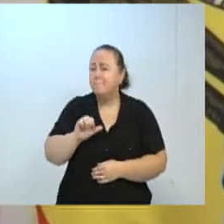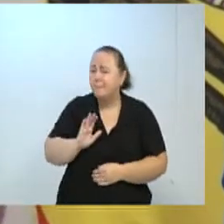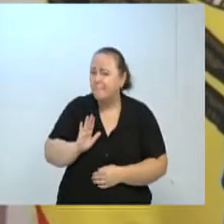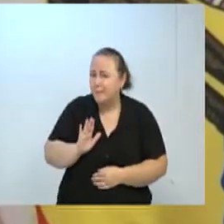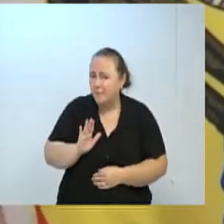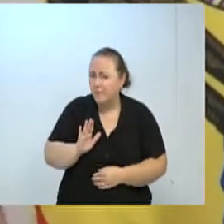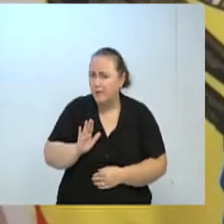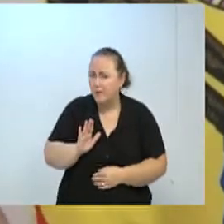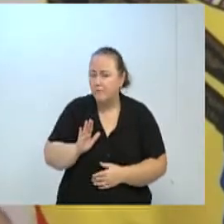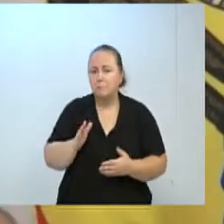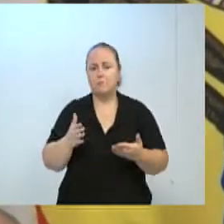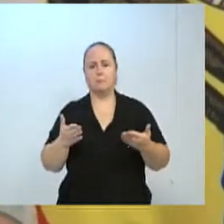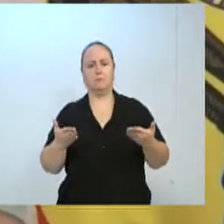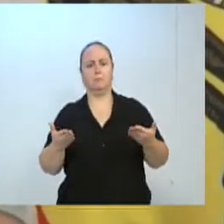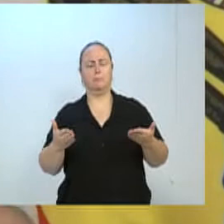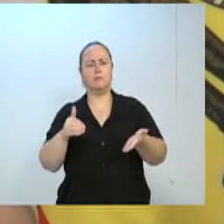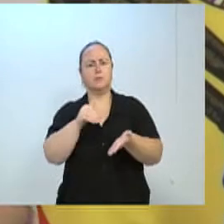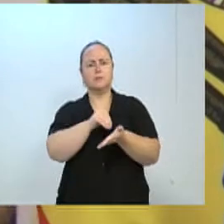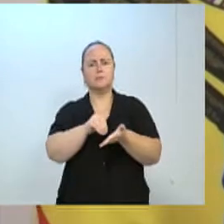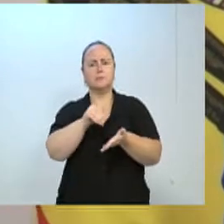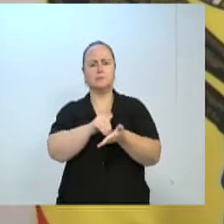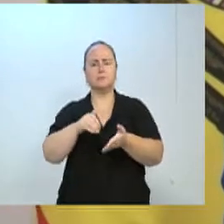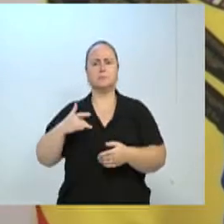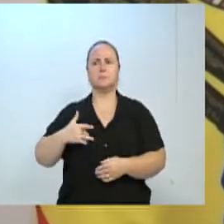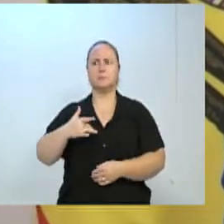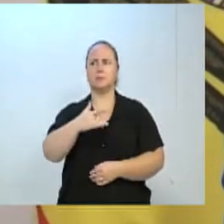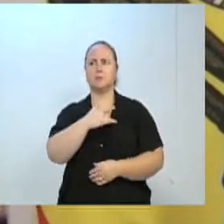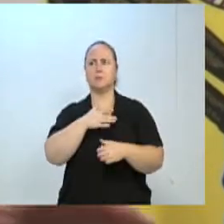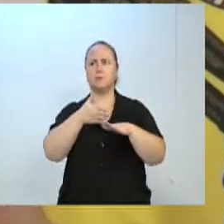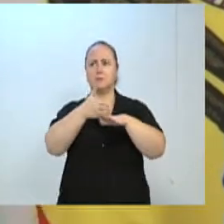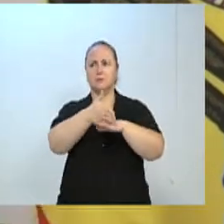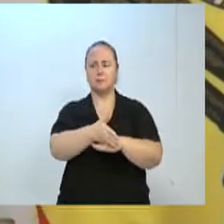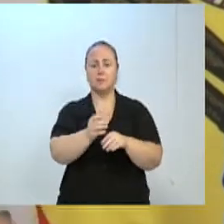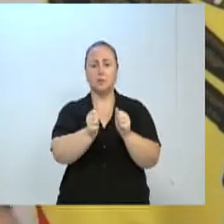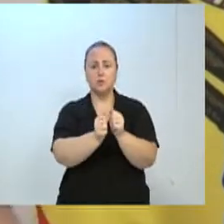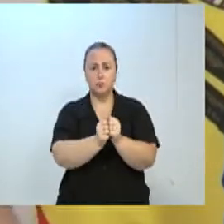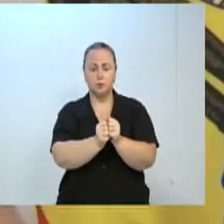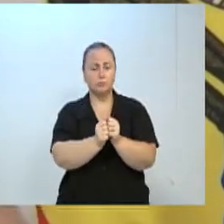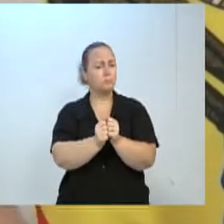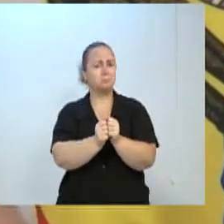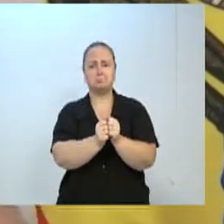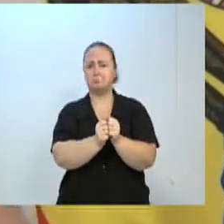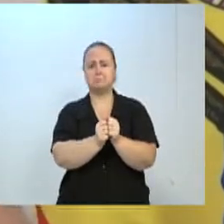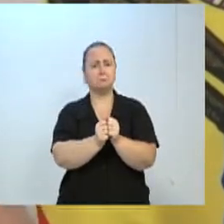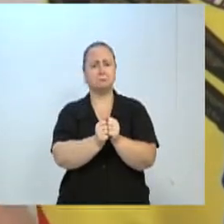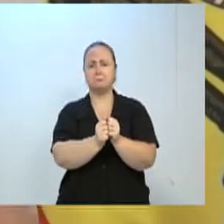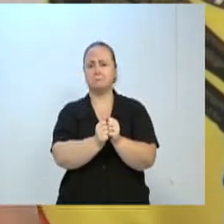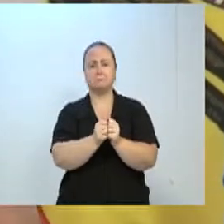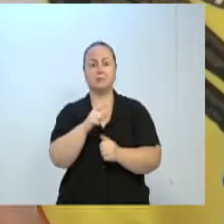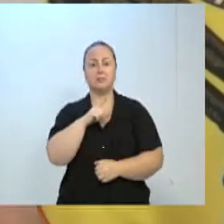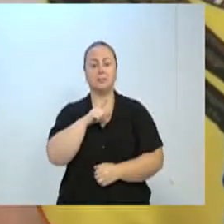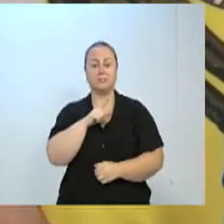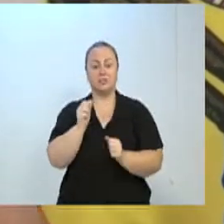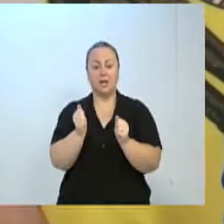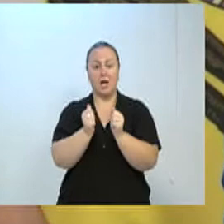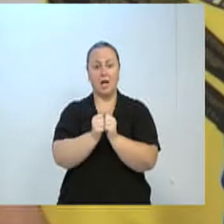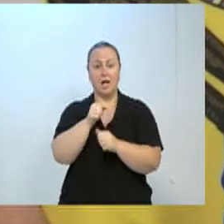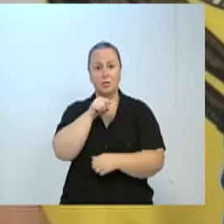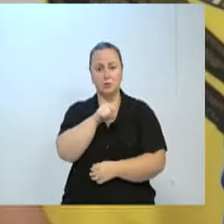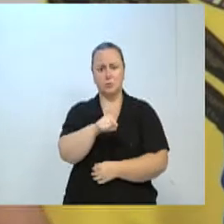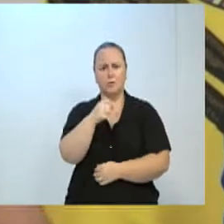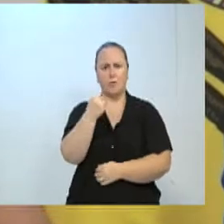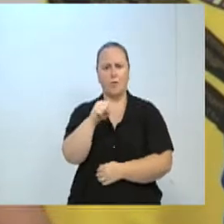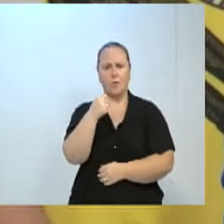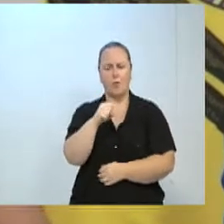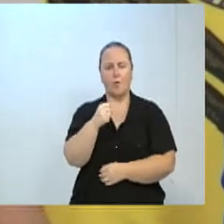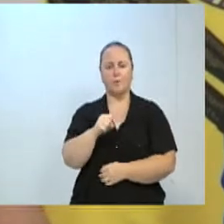que não tinha ninguém da Secretaria de Saúde participando de uma reunião que tinha 8 AGs ali. Né?